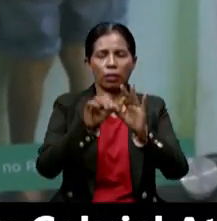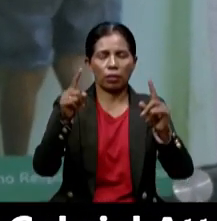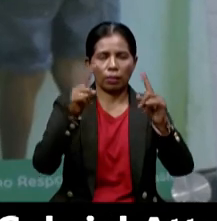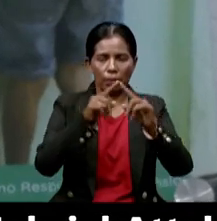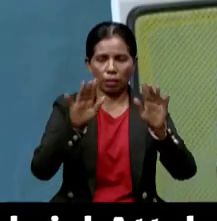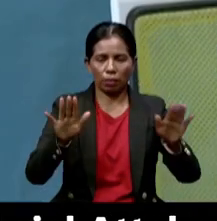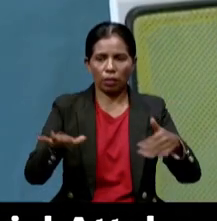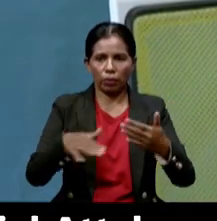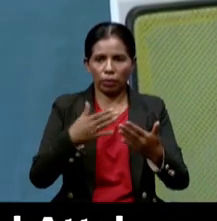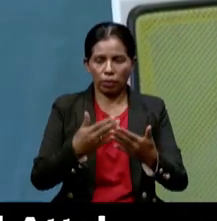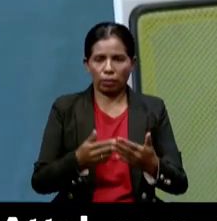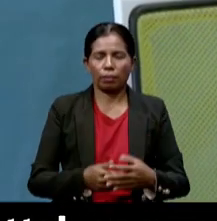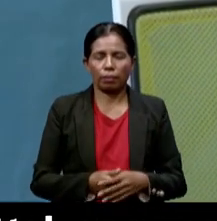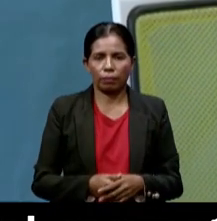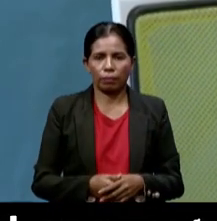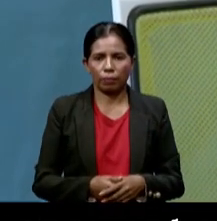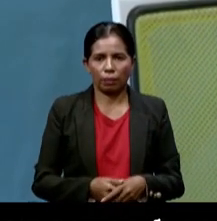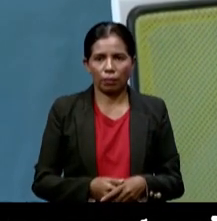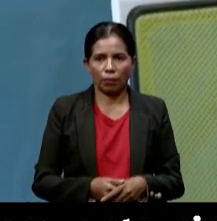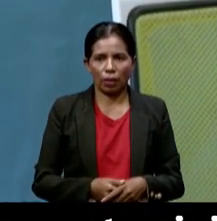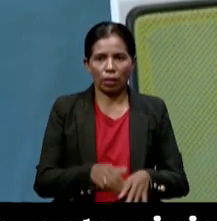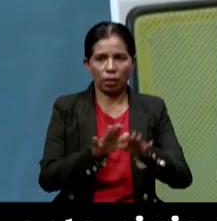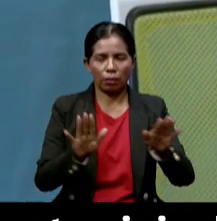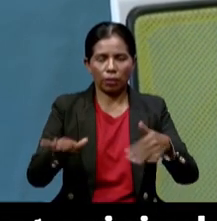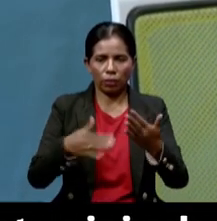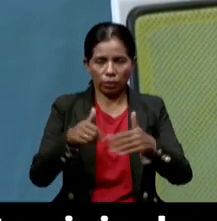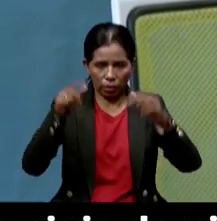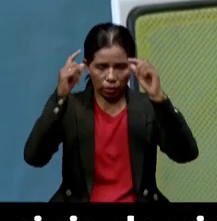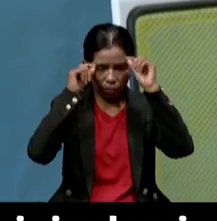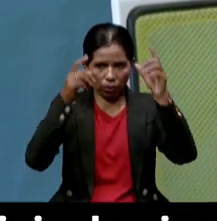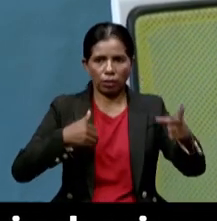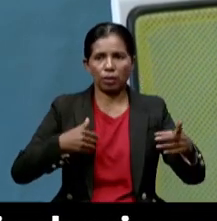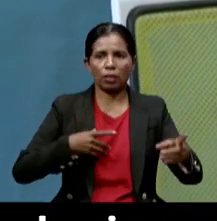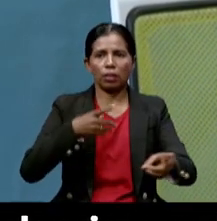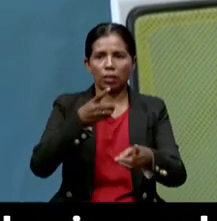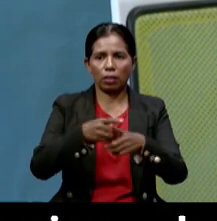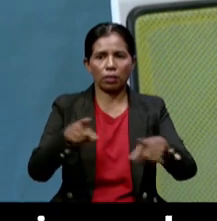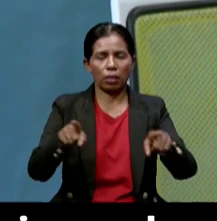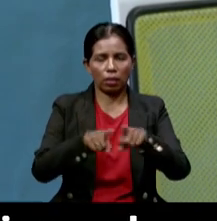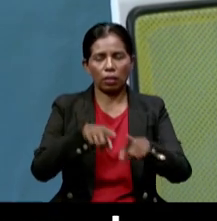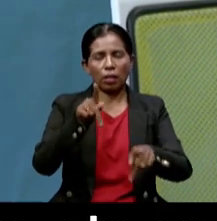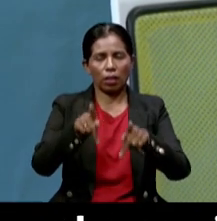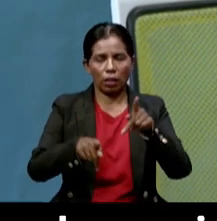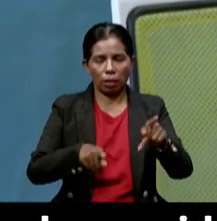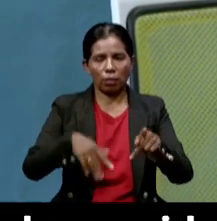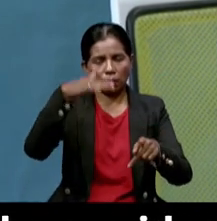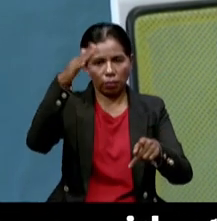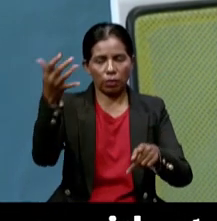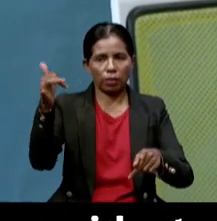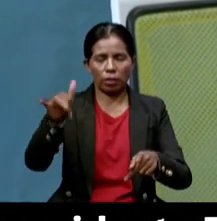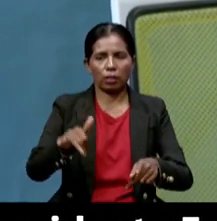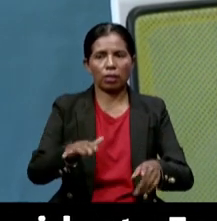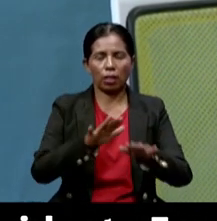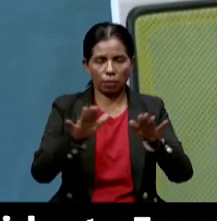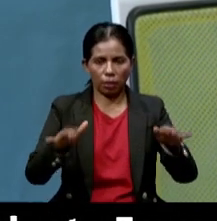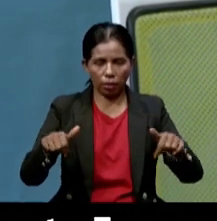Siranian. Sociedade Sira Hatene Katak, o Labarek Sira e Timor-Leste, mas é direito a Nessa o em adulto Sira. E a Labarek Sira,